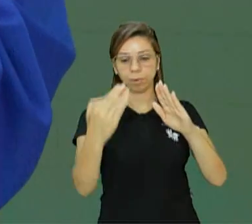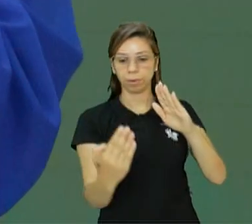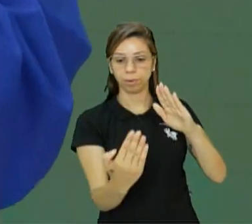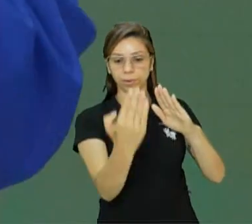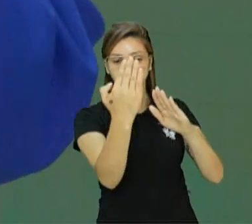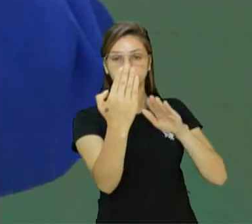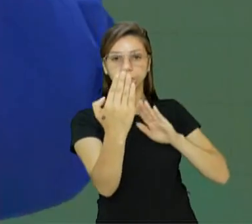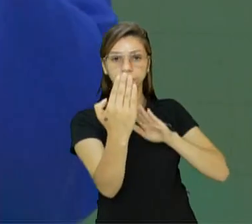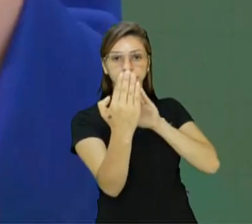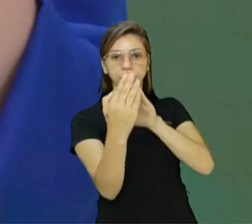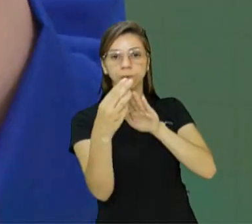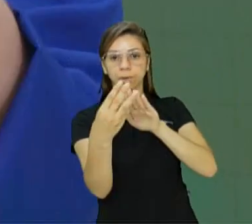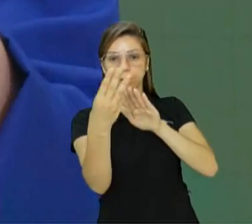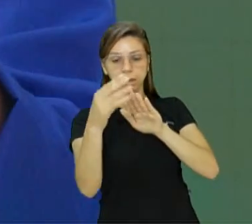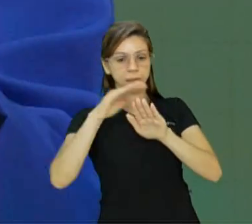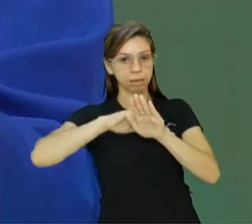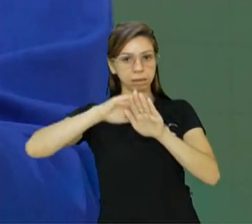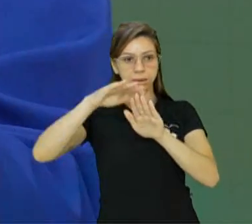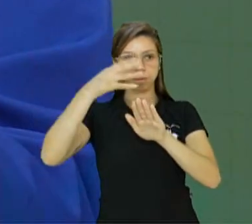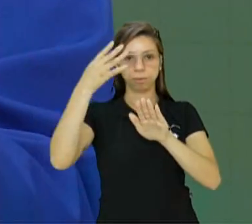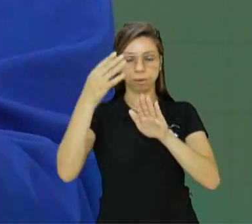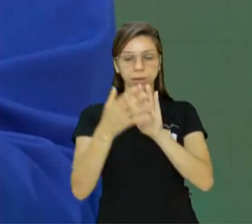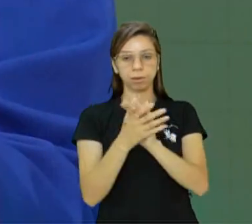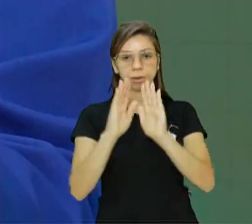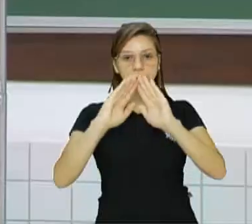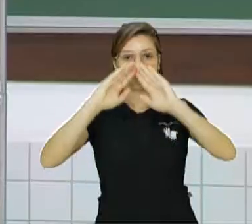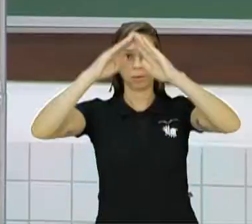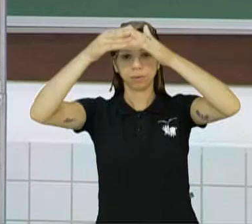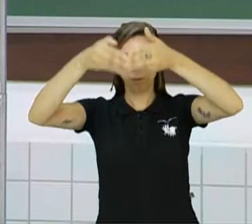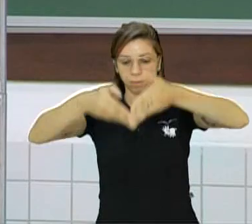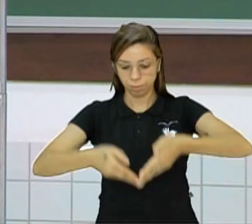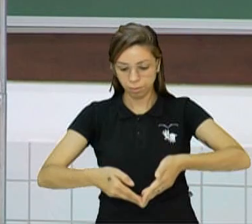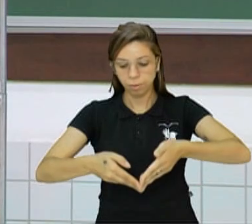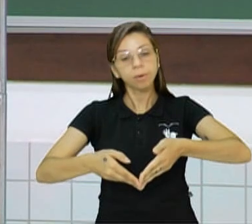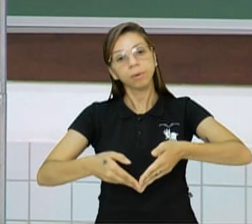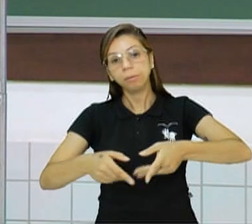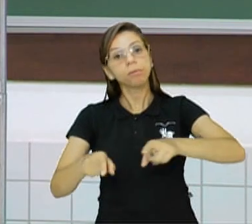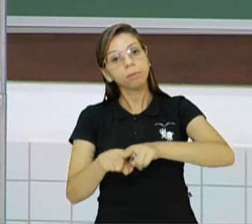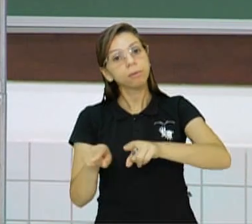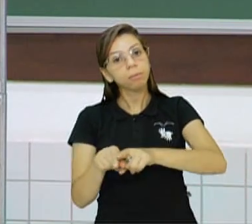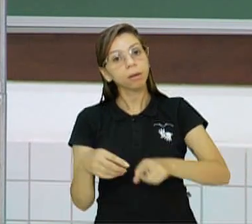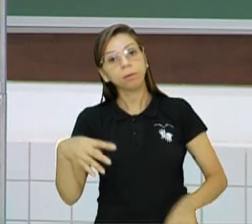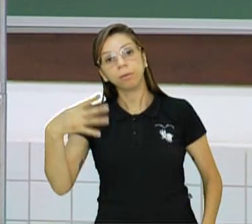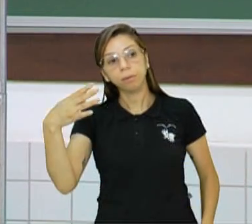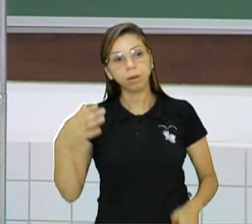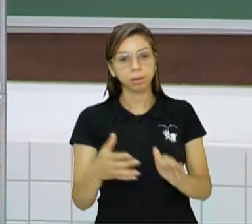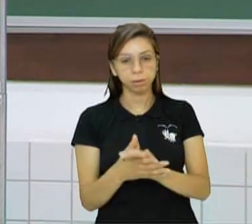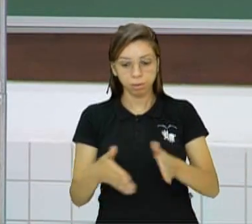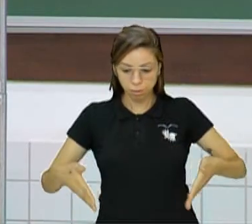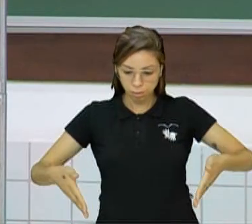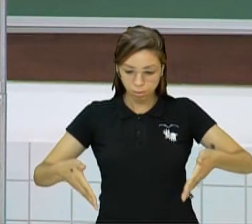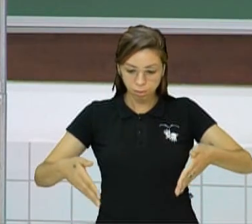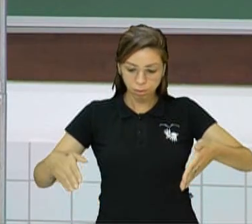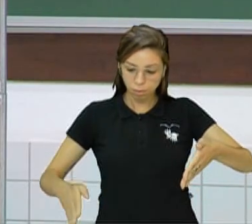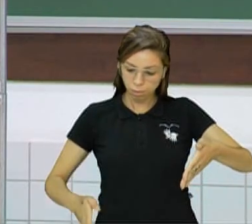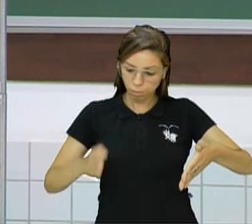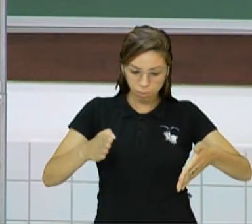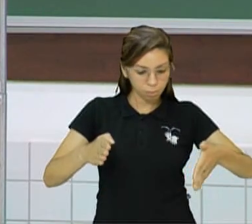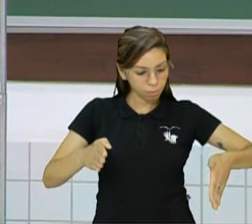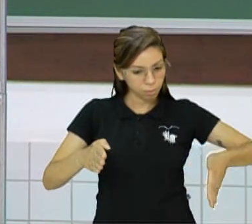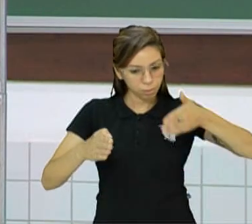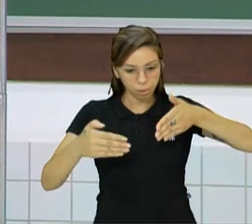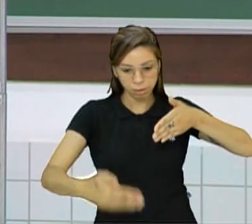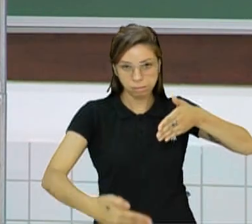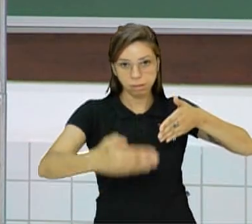3, 4, e na nossa parte de baixo, como ele é semelhante, também vamos ter mais 4, ó. 1, 2, 3,